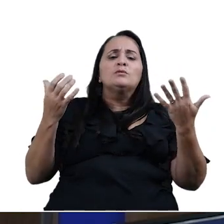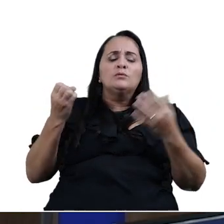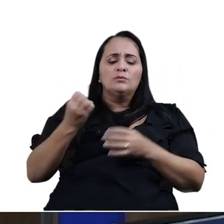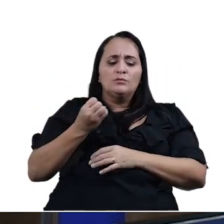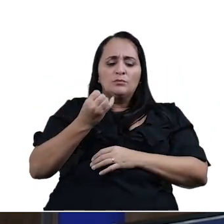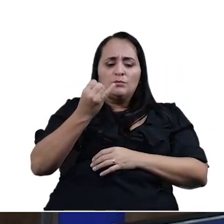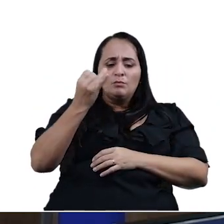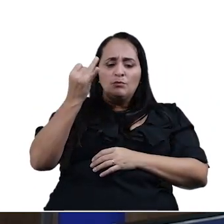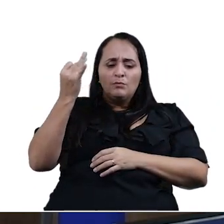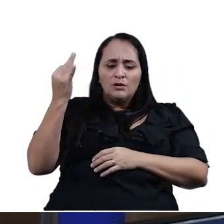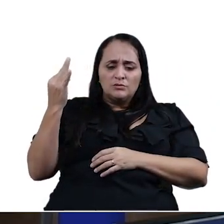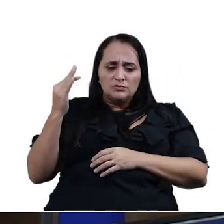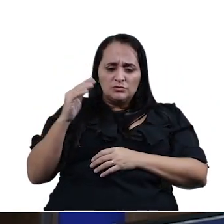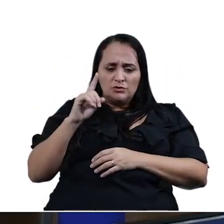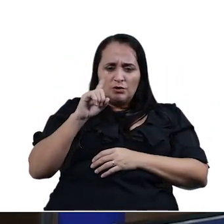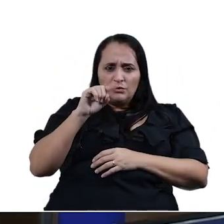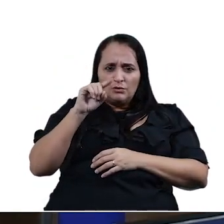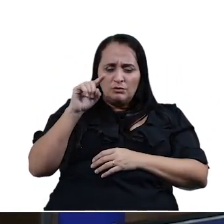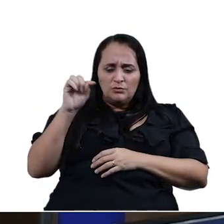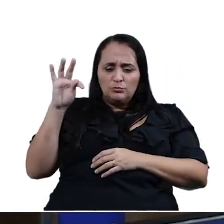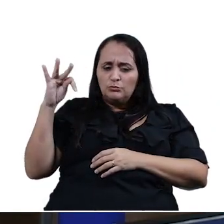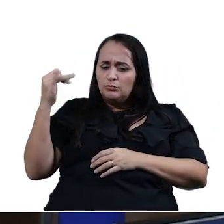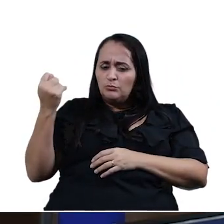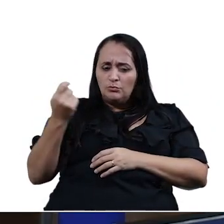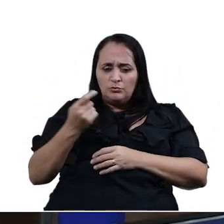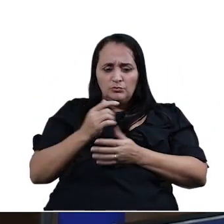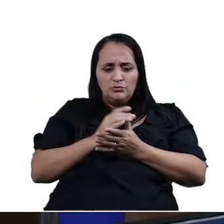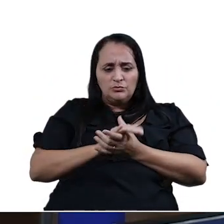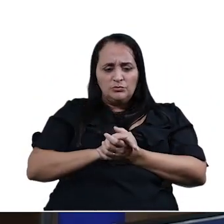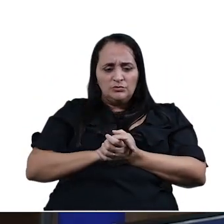Quantas pessoas, quando encheu o quarto, olha,